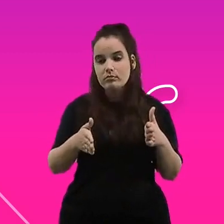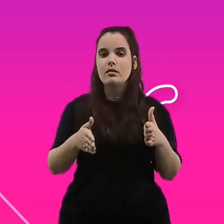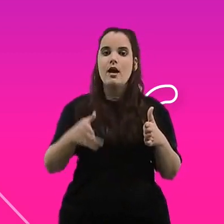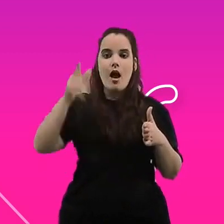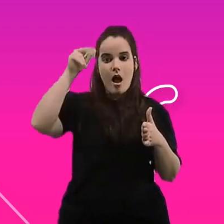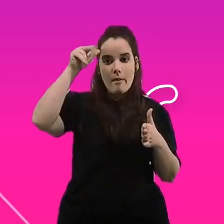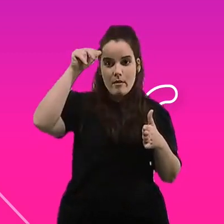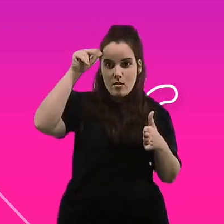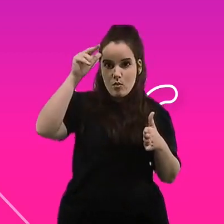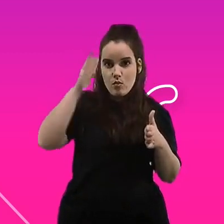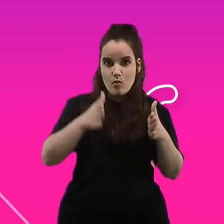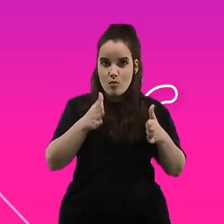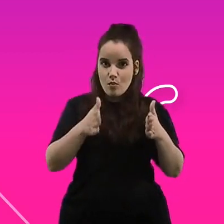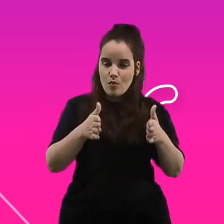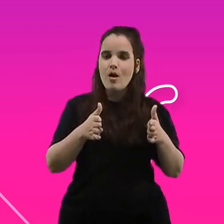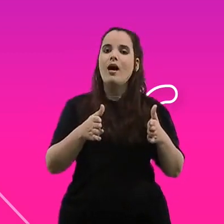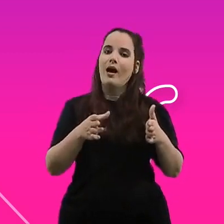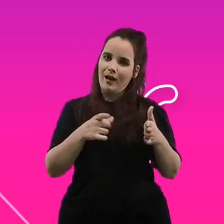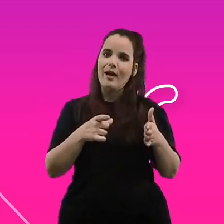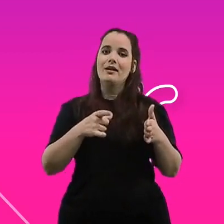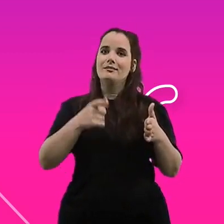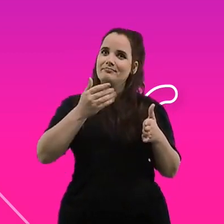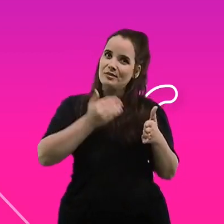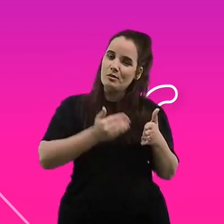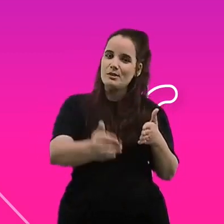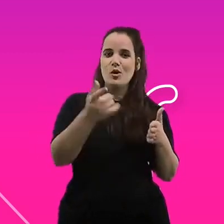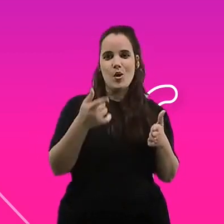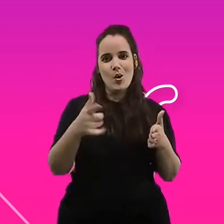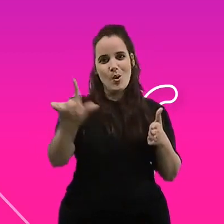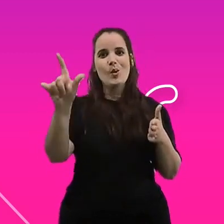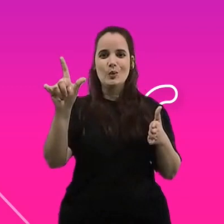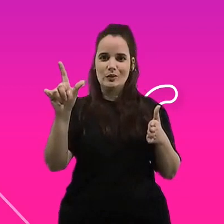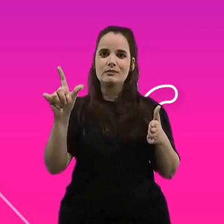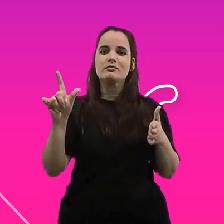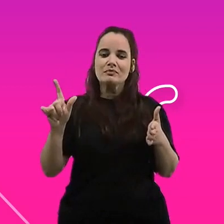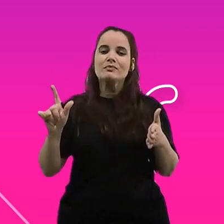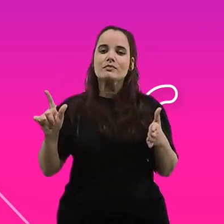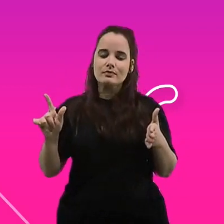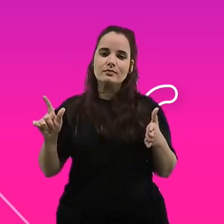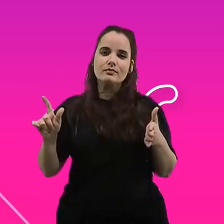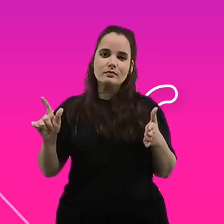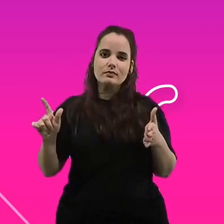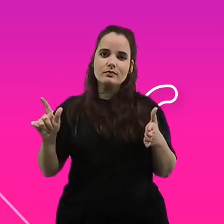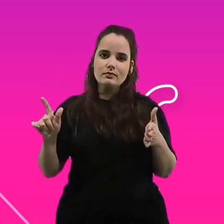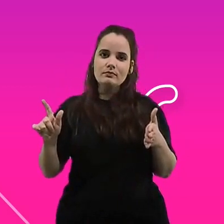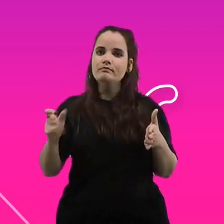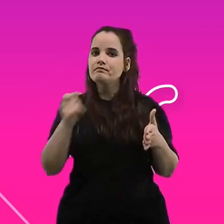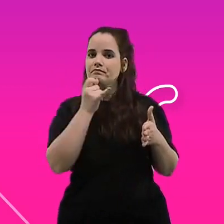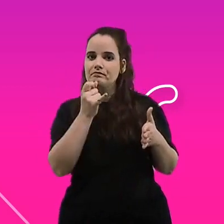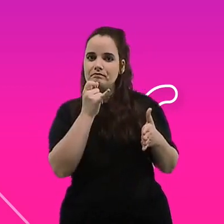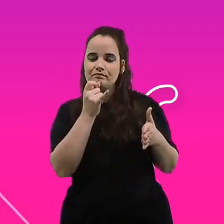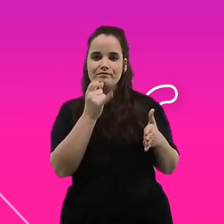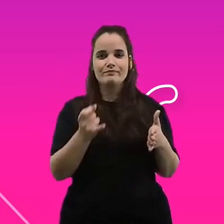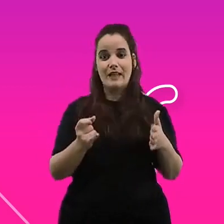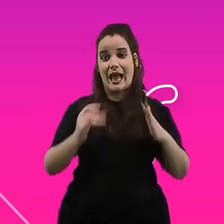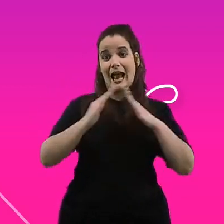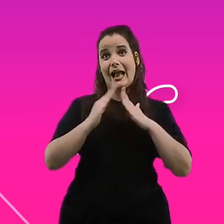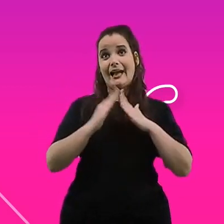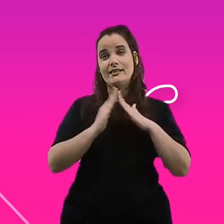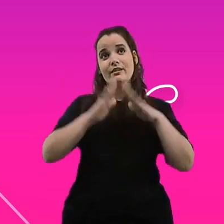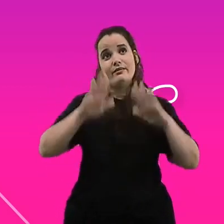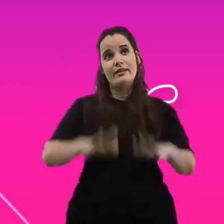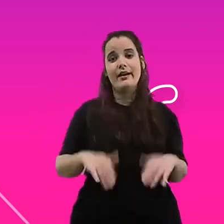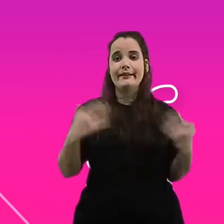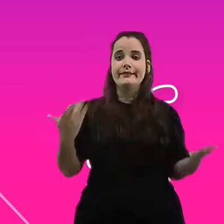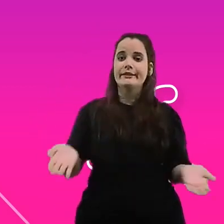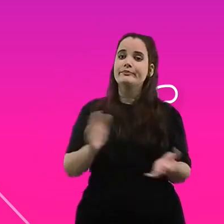que seriam as outras etapas dentro das vidas dessas pessoas no isolamento, que foi uma etapa de permanência, então, uma conscientização maior